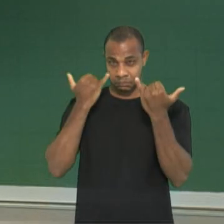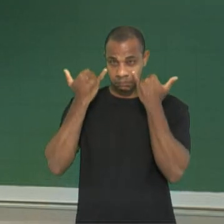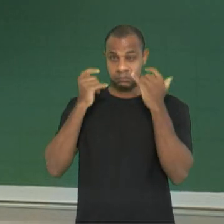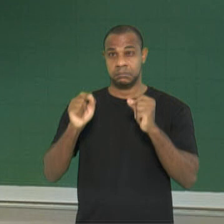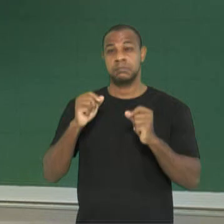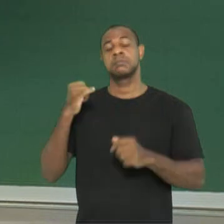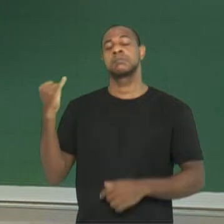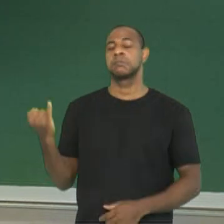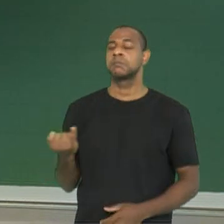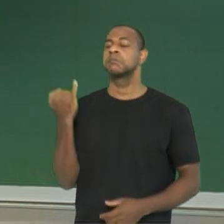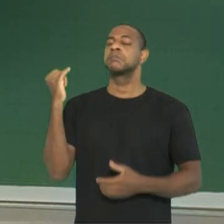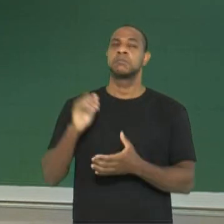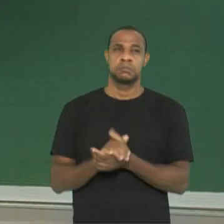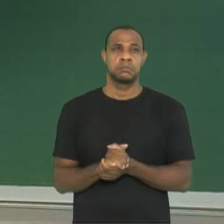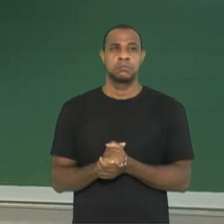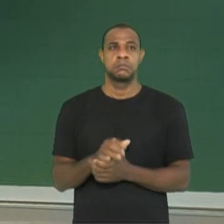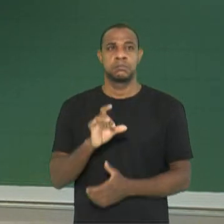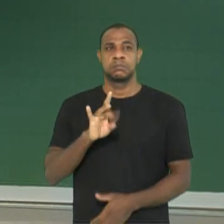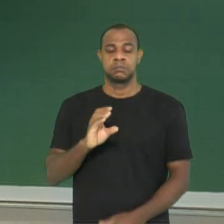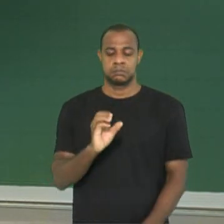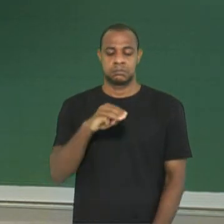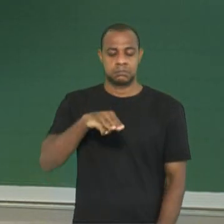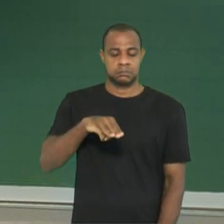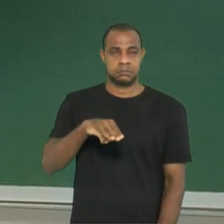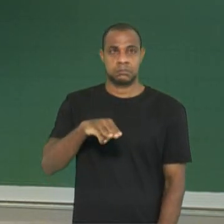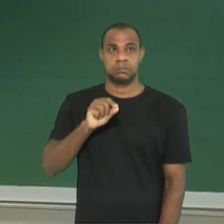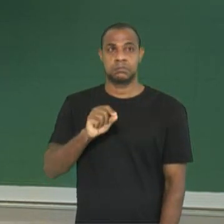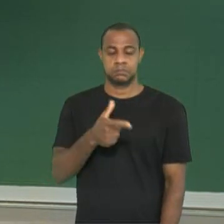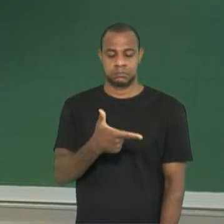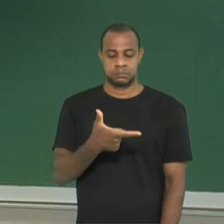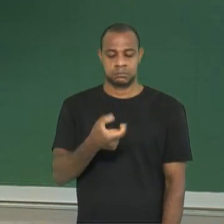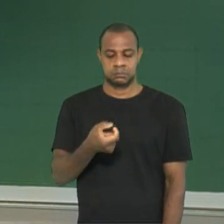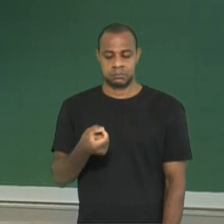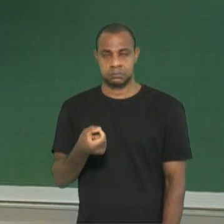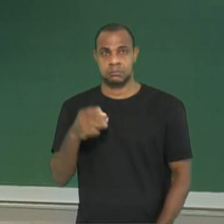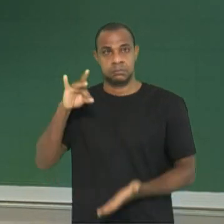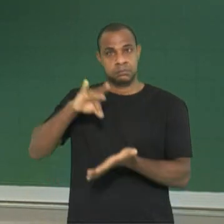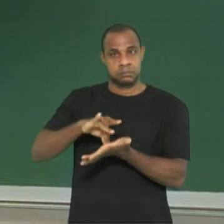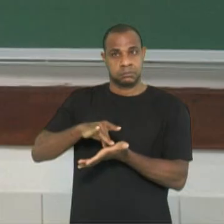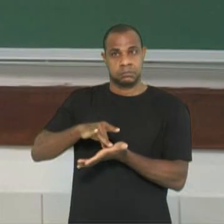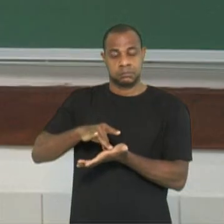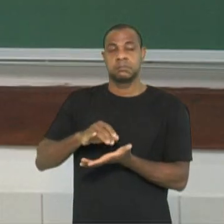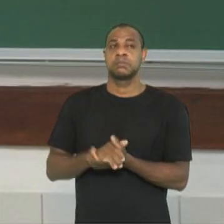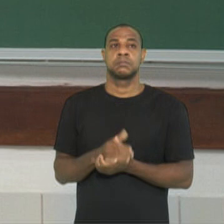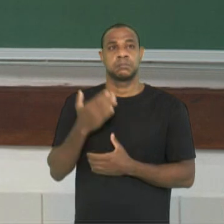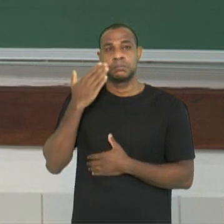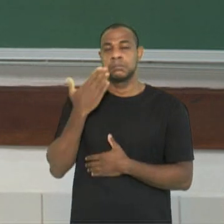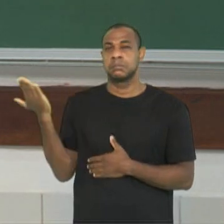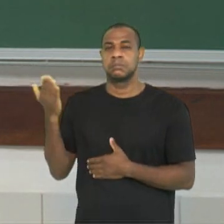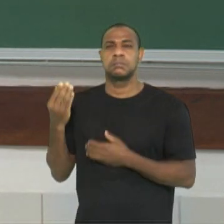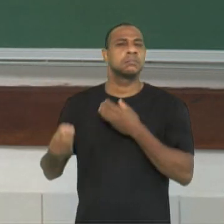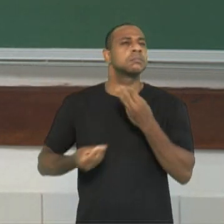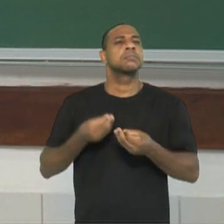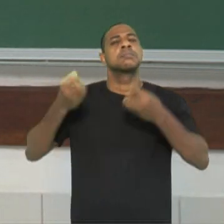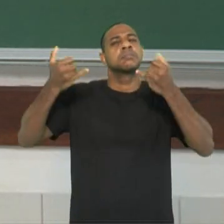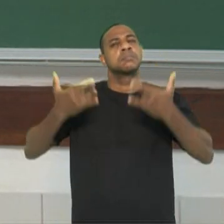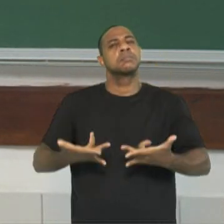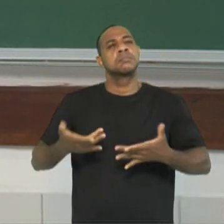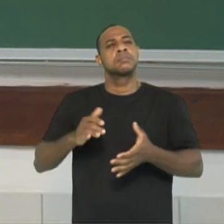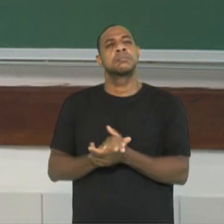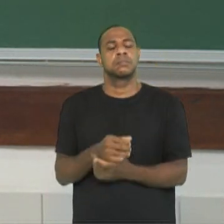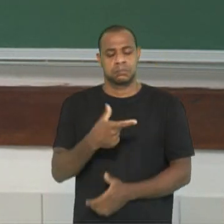fundamental. Cada 1 centímetro no mapa, 200 mil centímetros na realidade. Mas quando a gente fala em 200